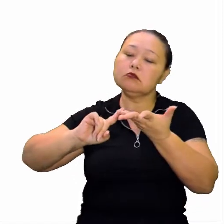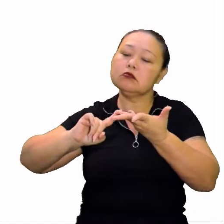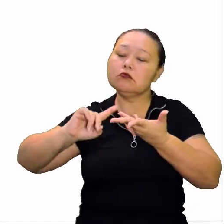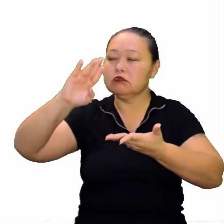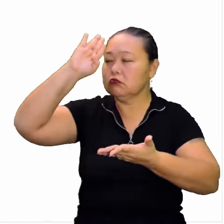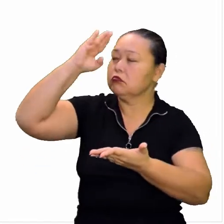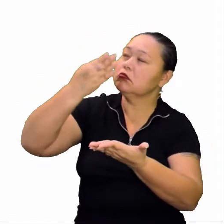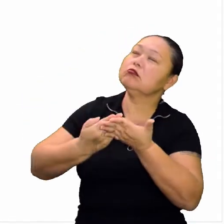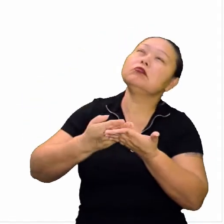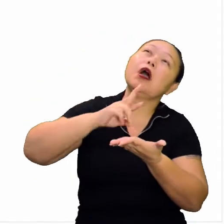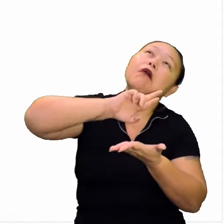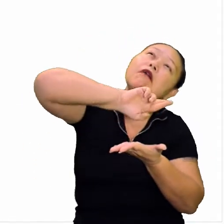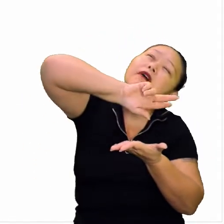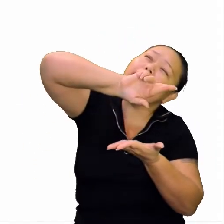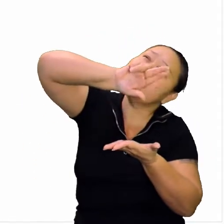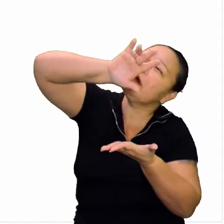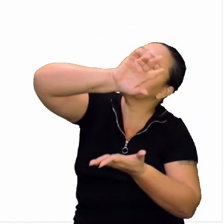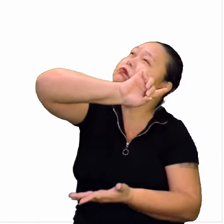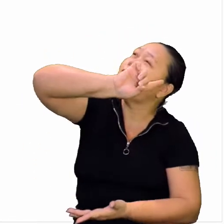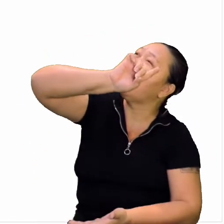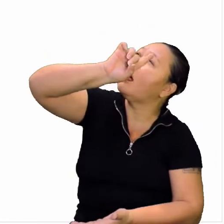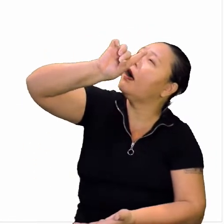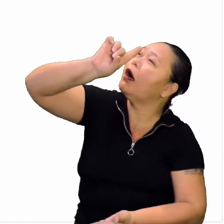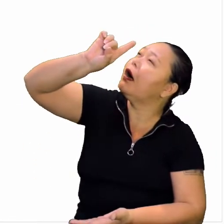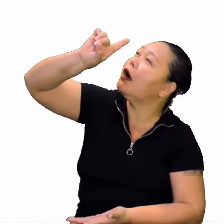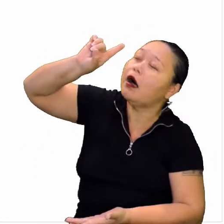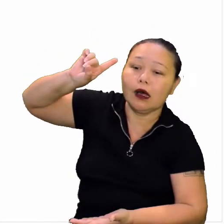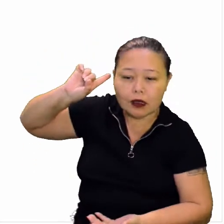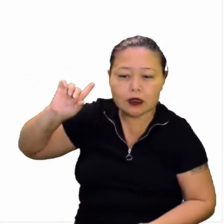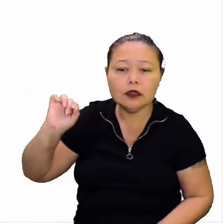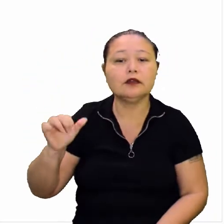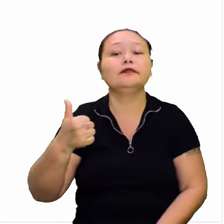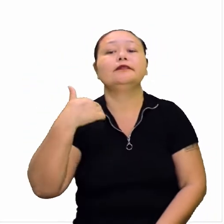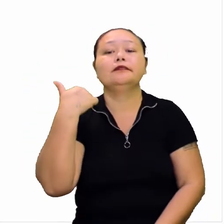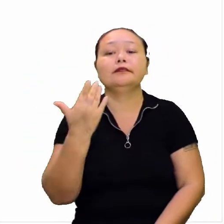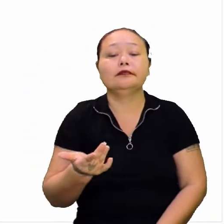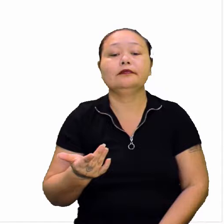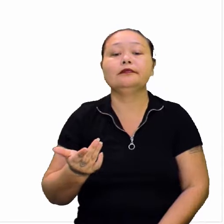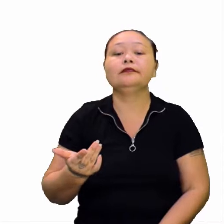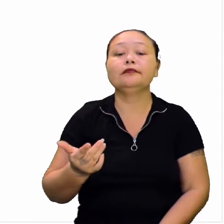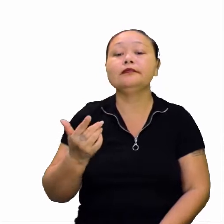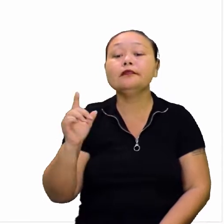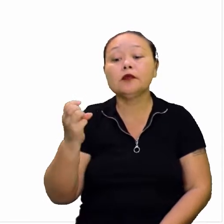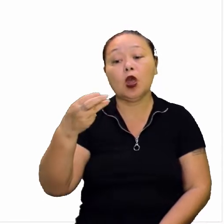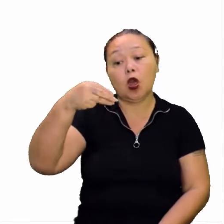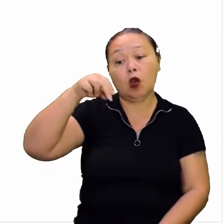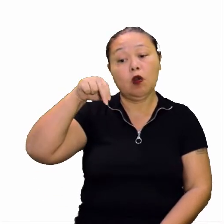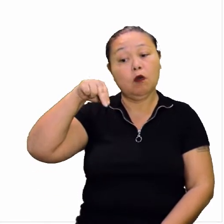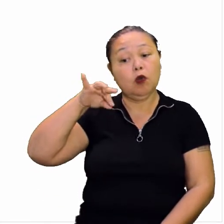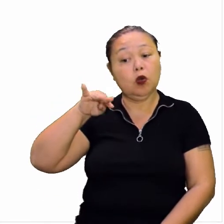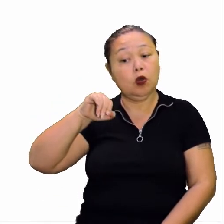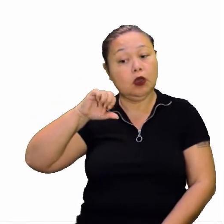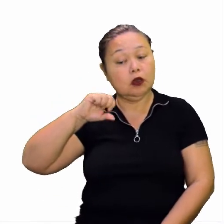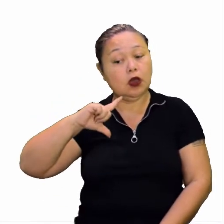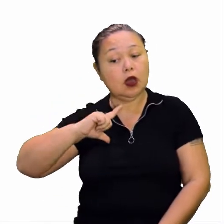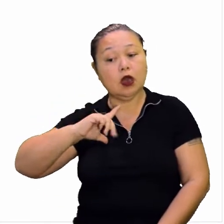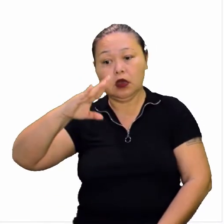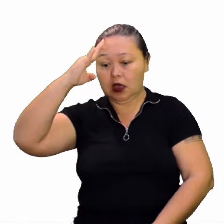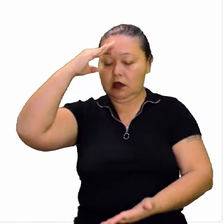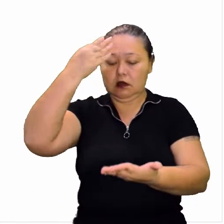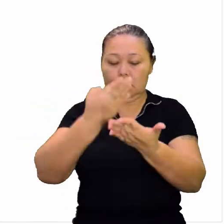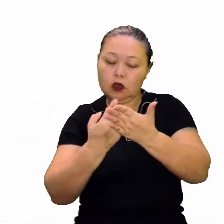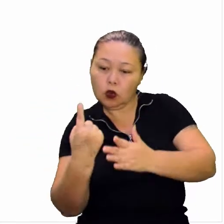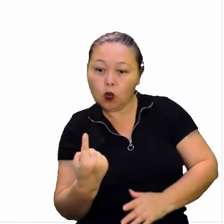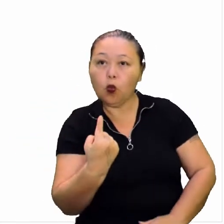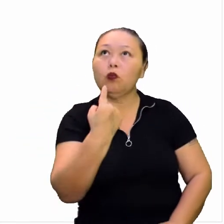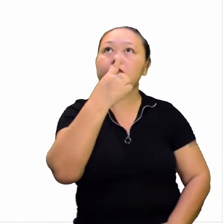acreditavam em vários deuses, tá bom? O monoteísta só